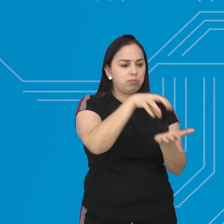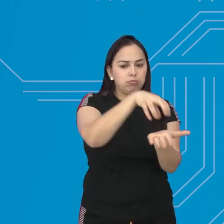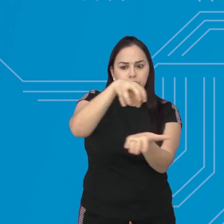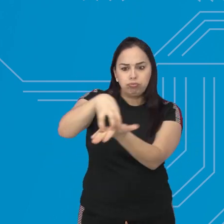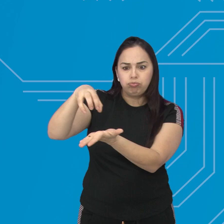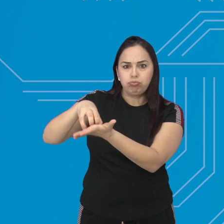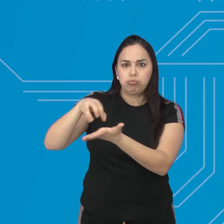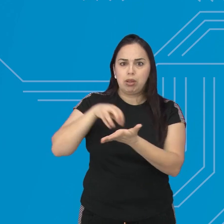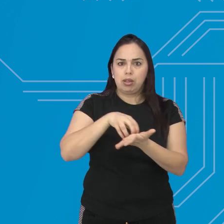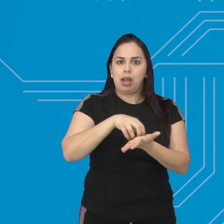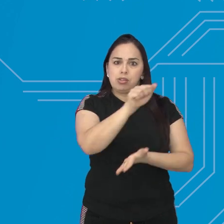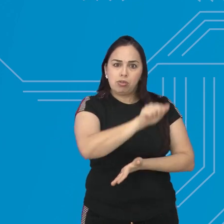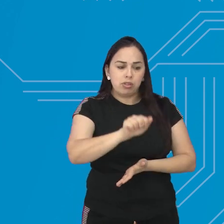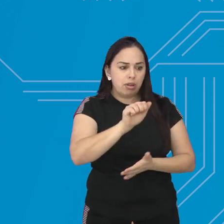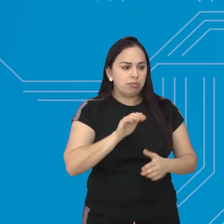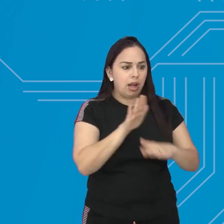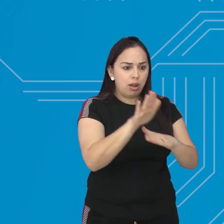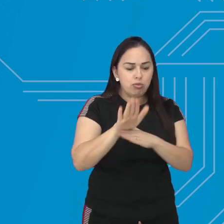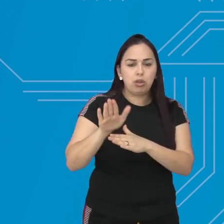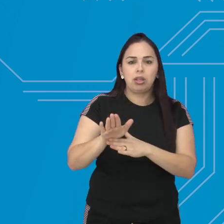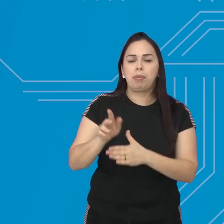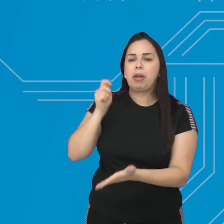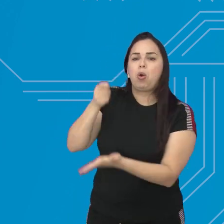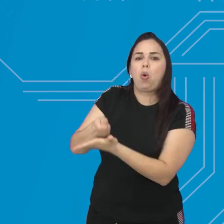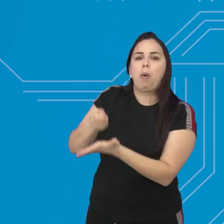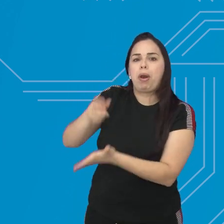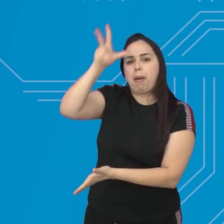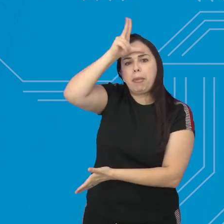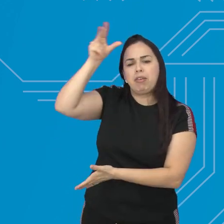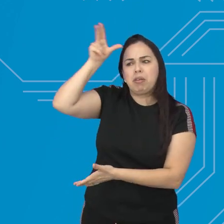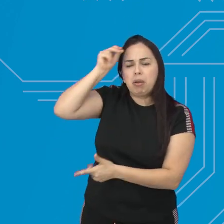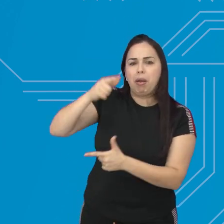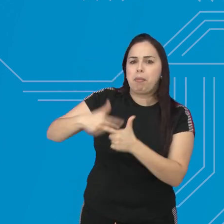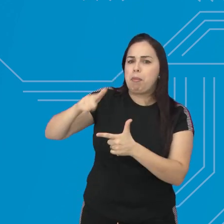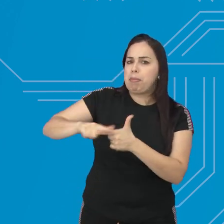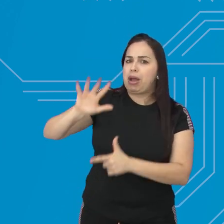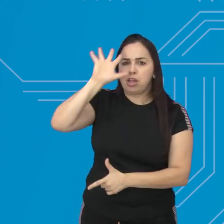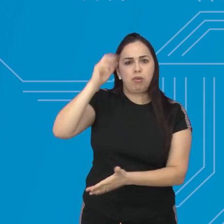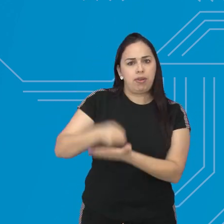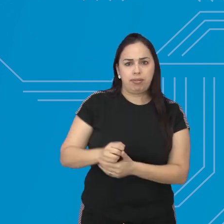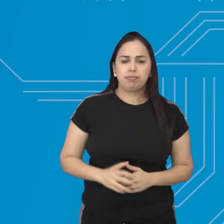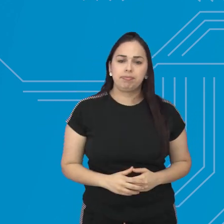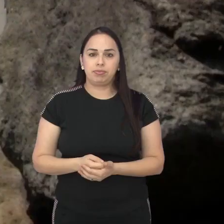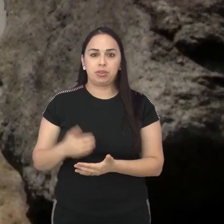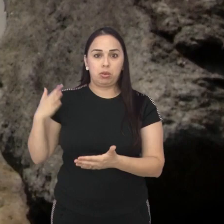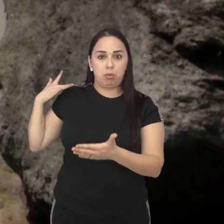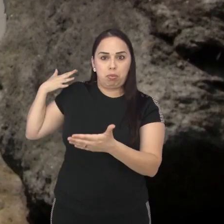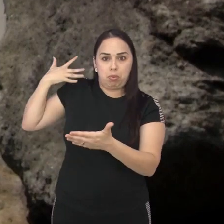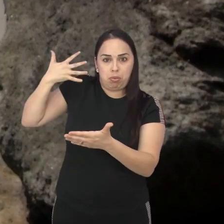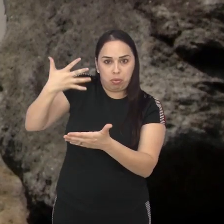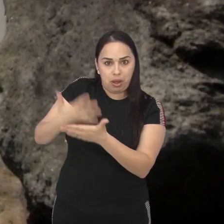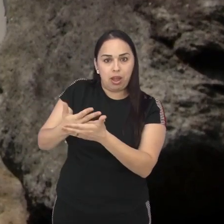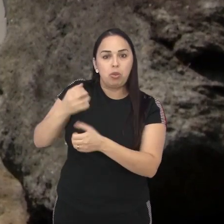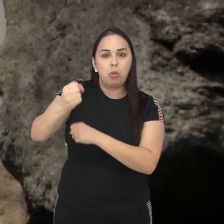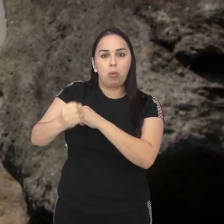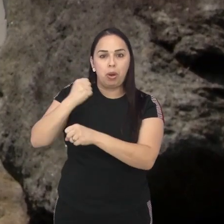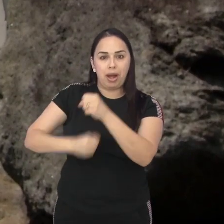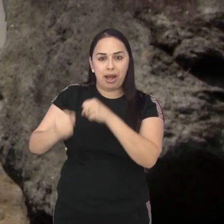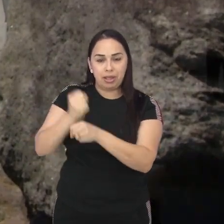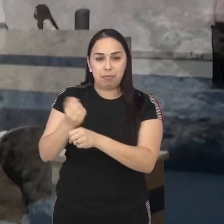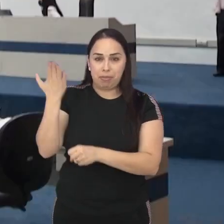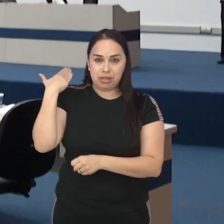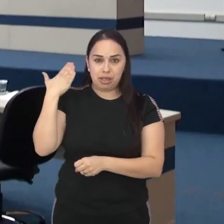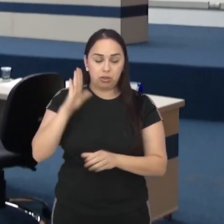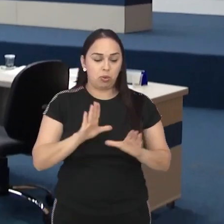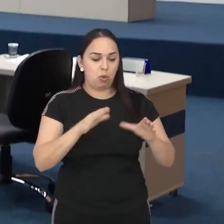envolveu vários grupos e entidades sociais e cobrou medidas do poder público para os problemas da cidade. Ao longo de